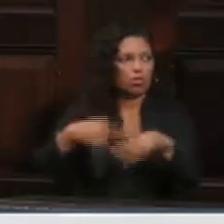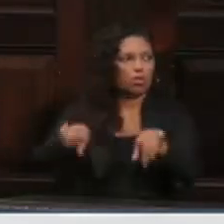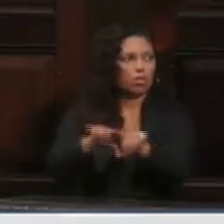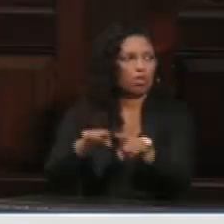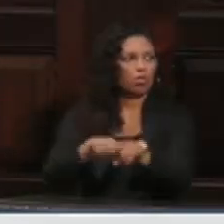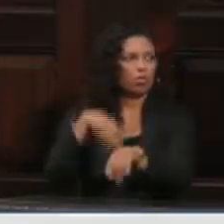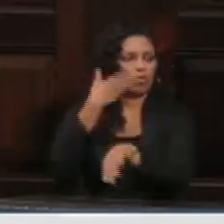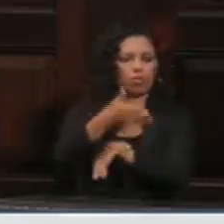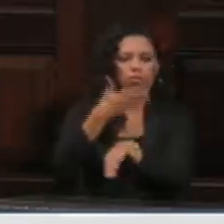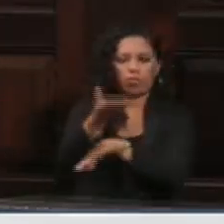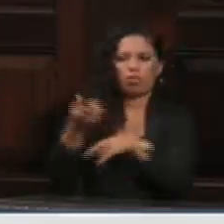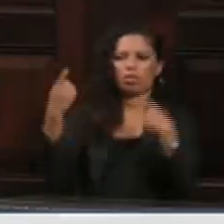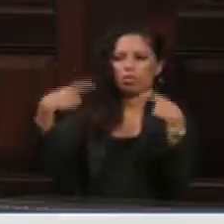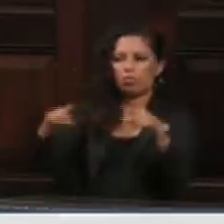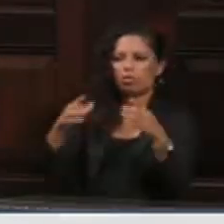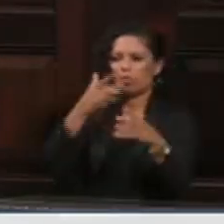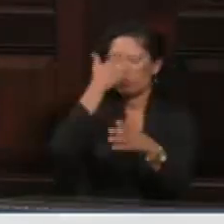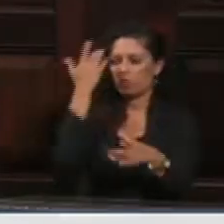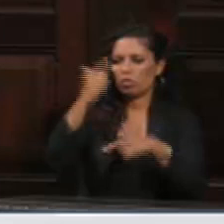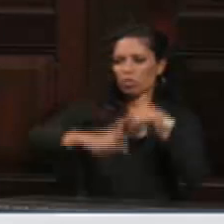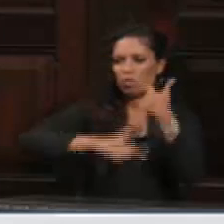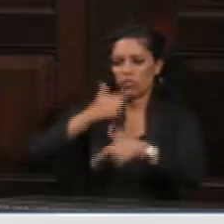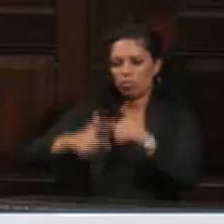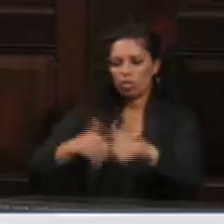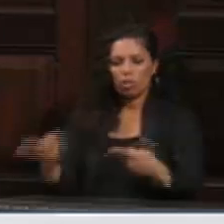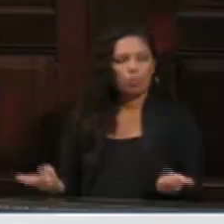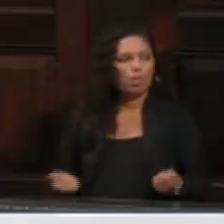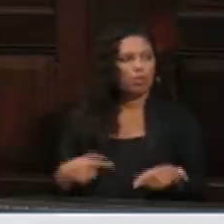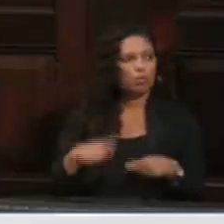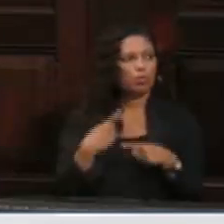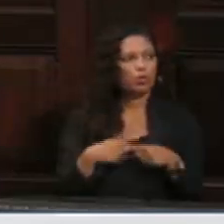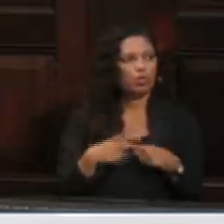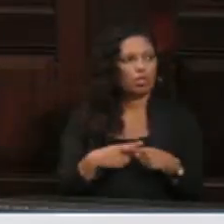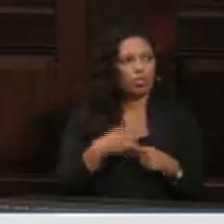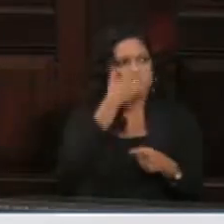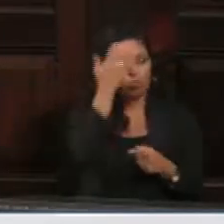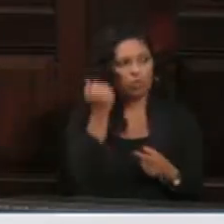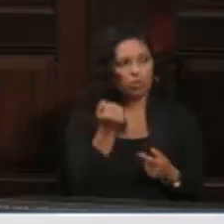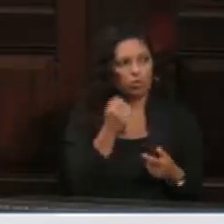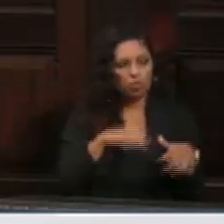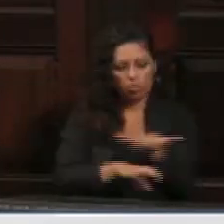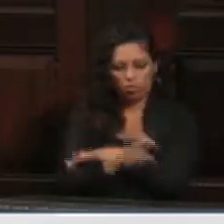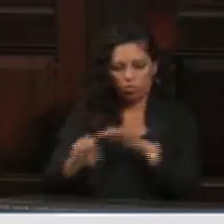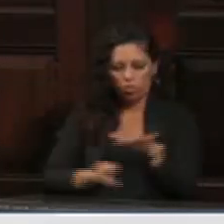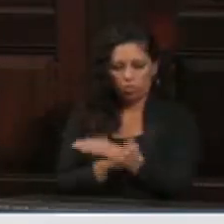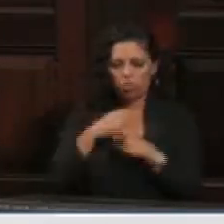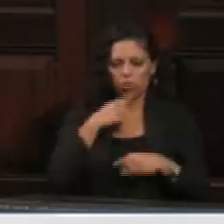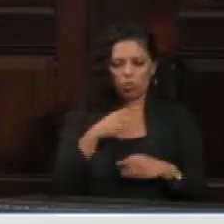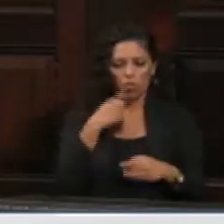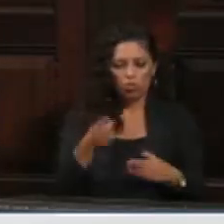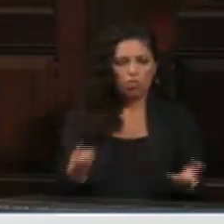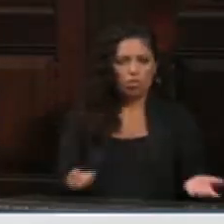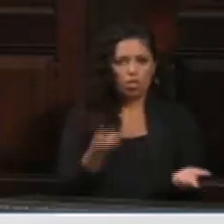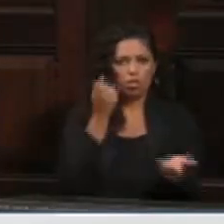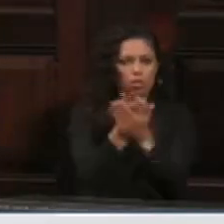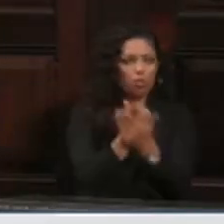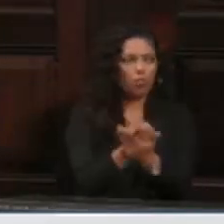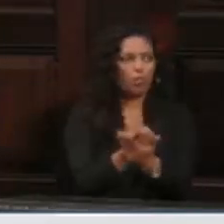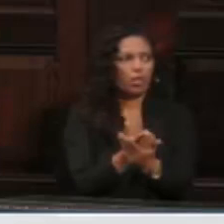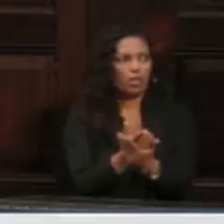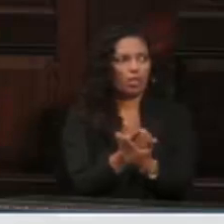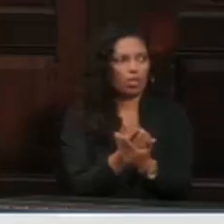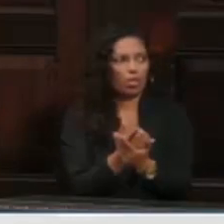nas vagas de trabalho, deputado Felipe Poubel. Porque os empregadores não têm condição de arcar com